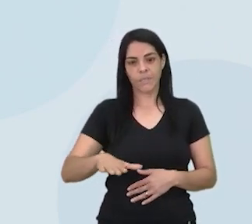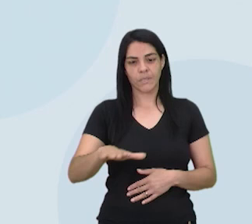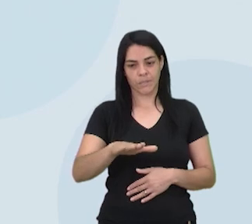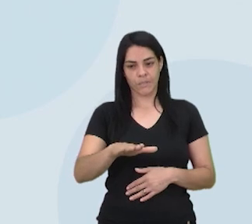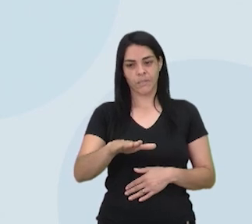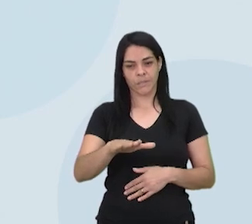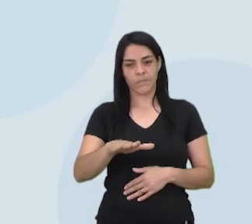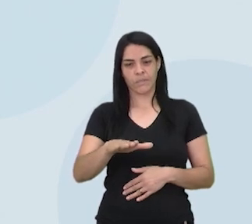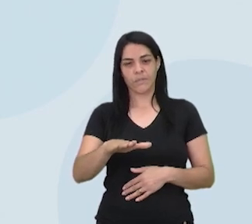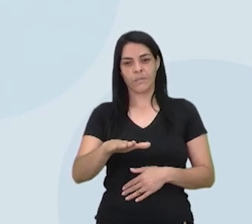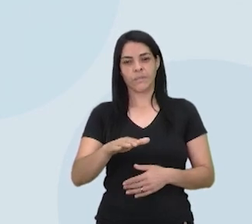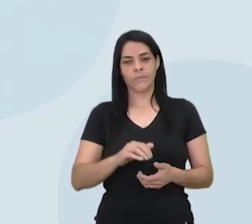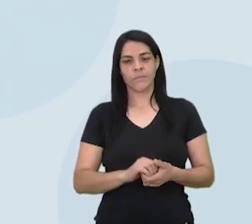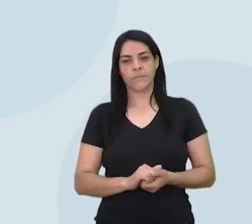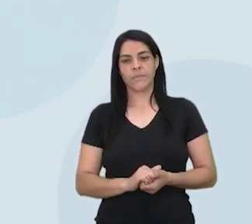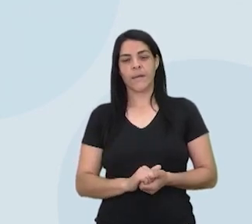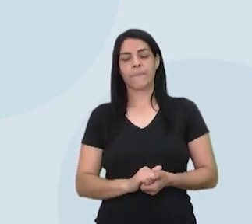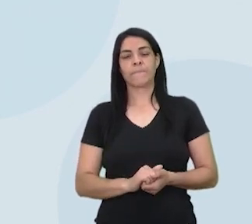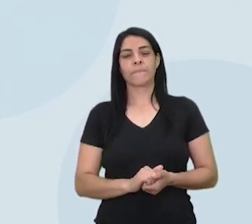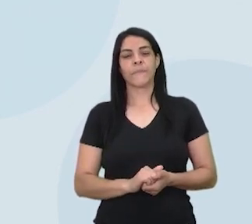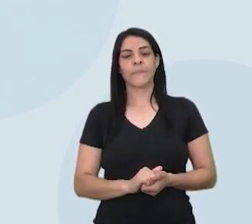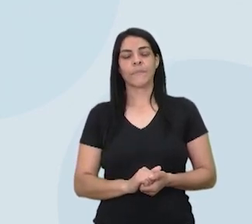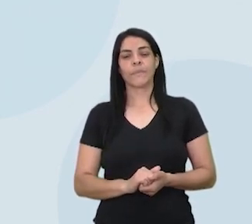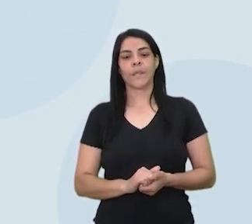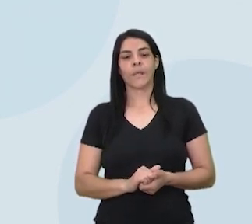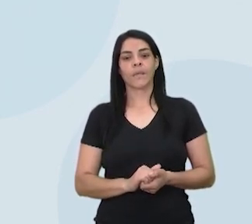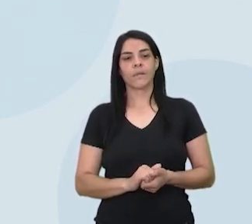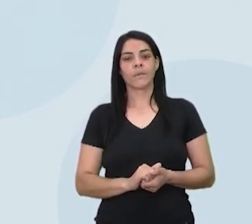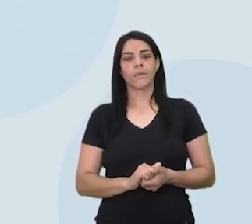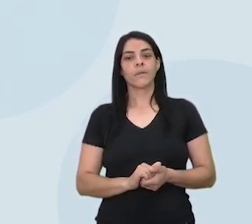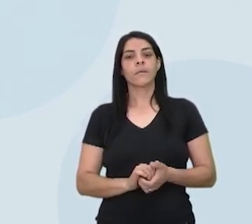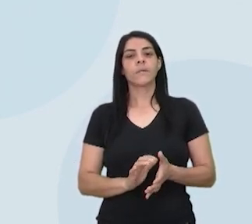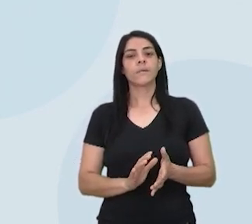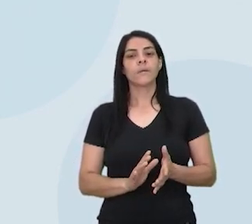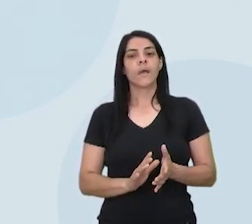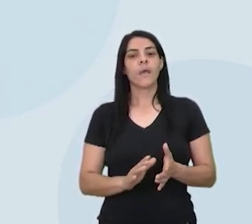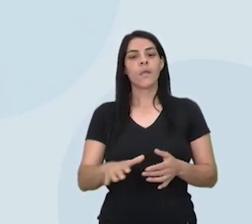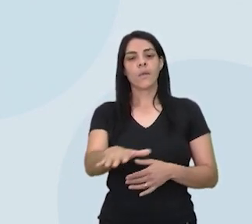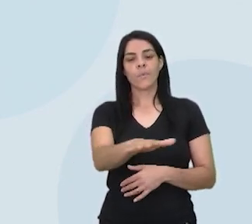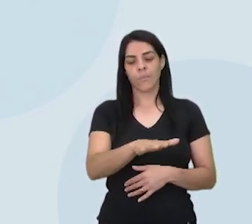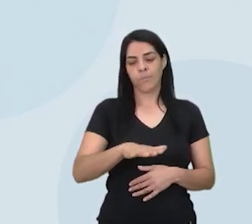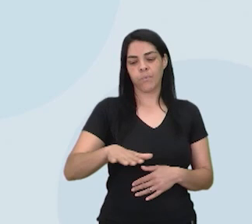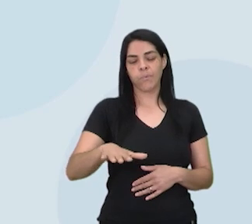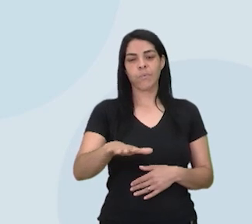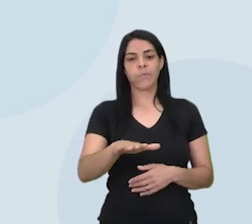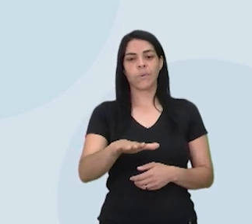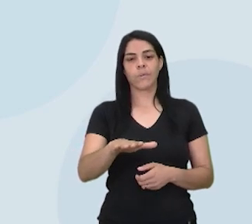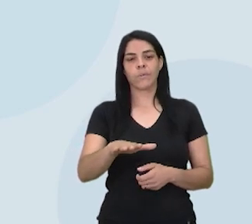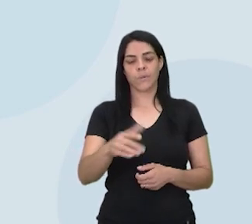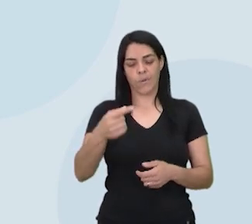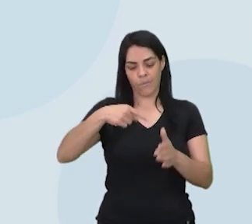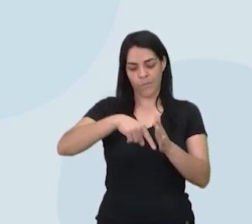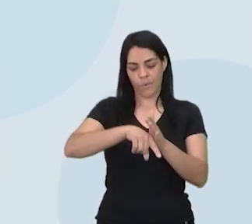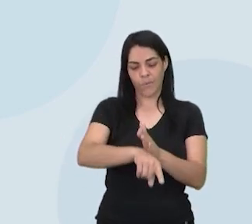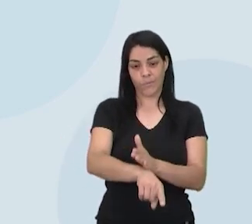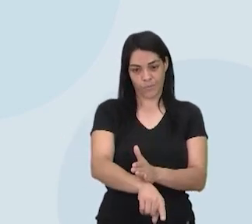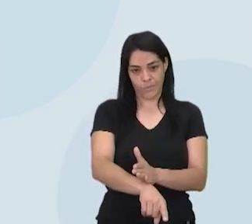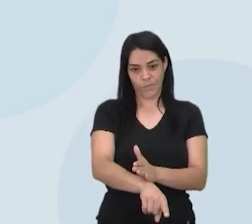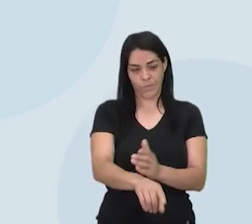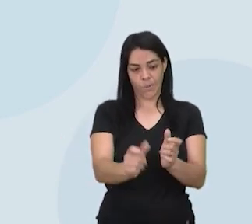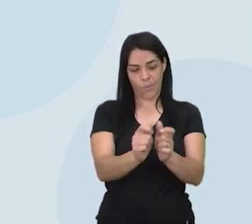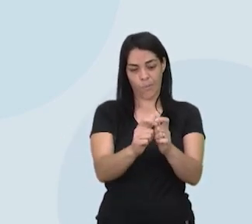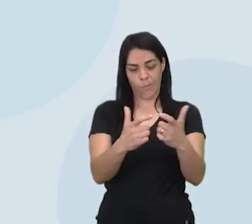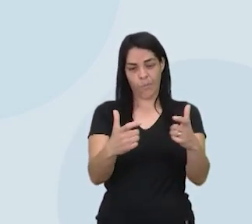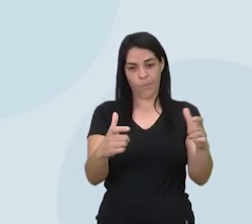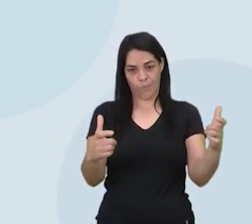onde a parte fótica, que a gente fala, né, de profundidade aí é tão grande que a